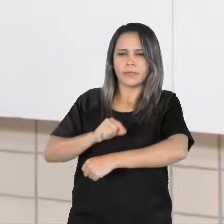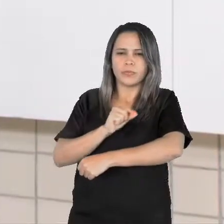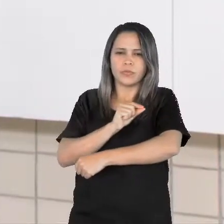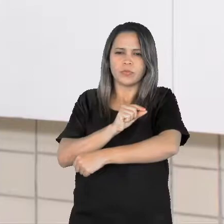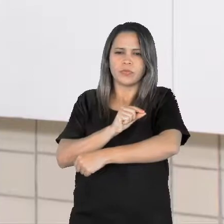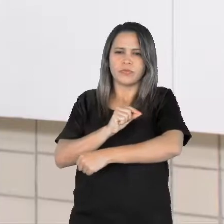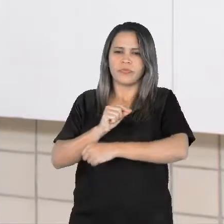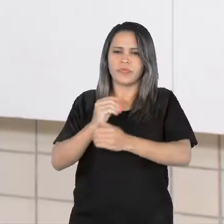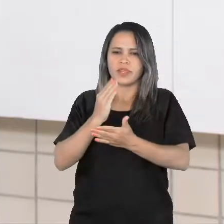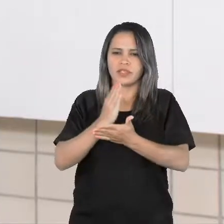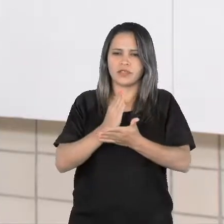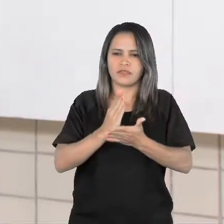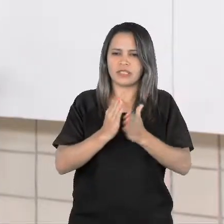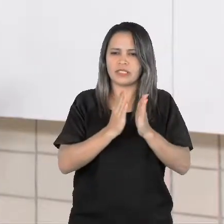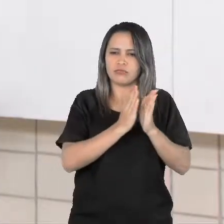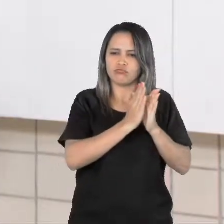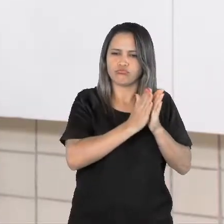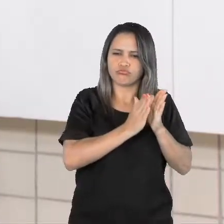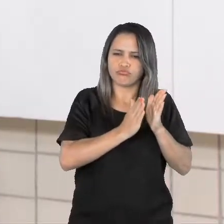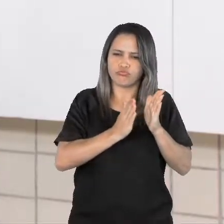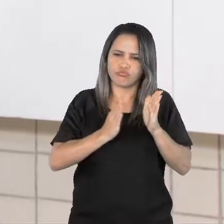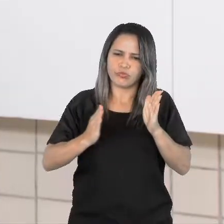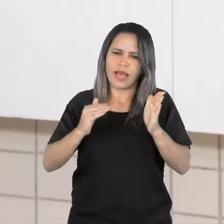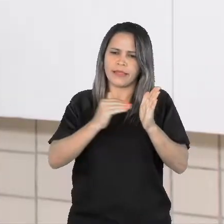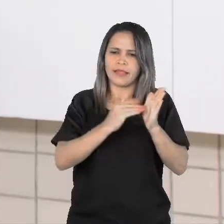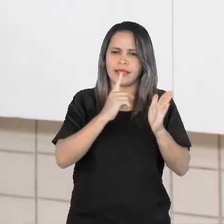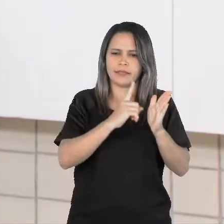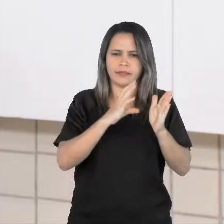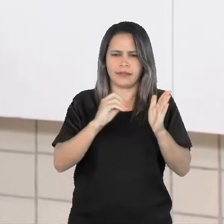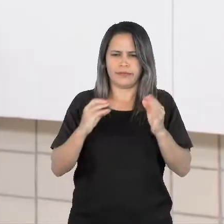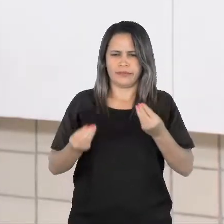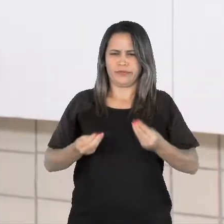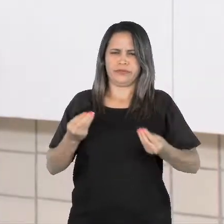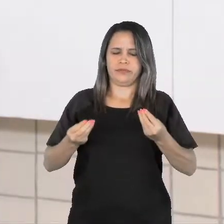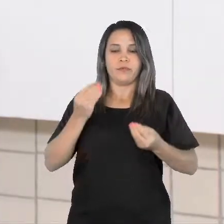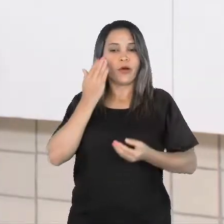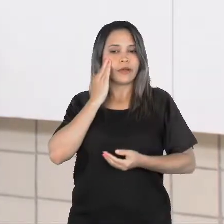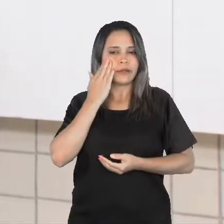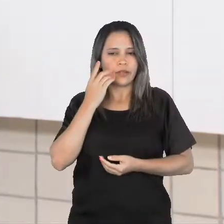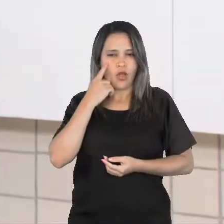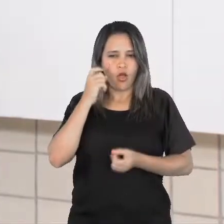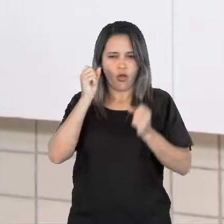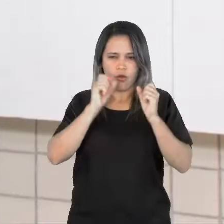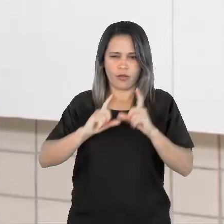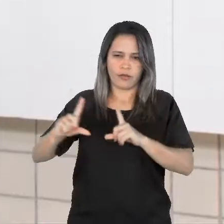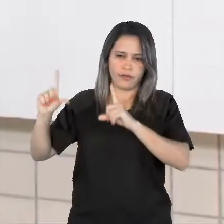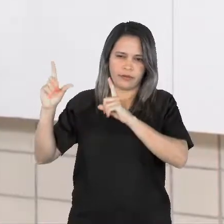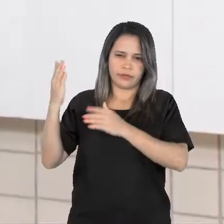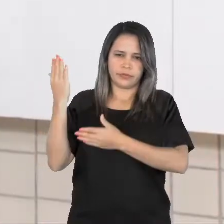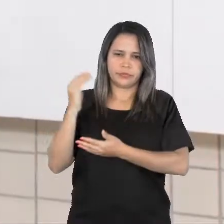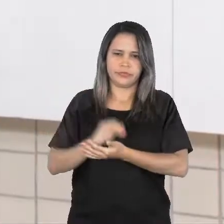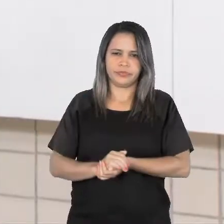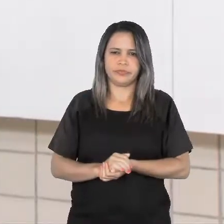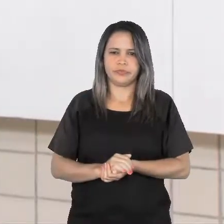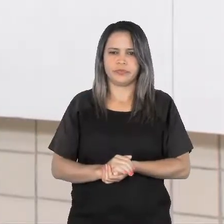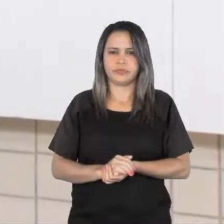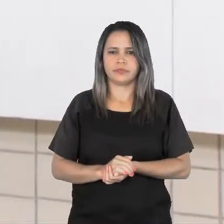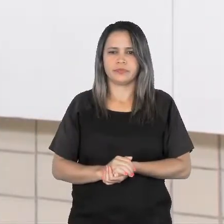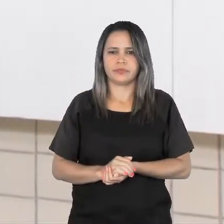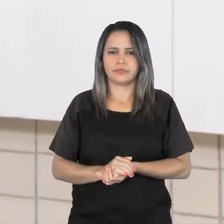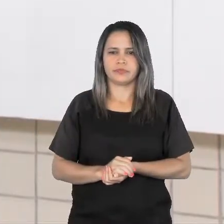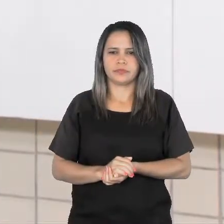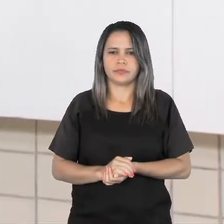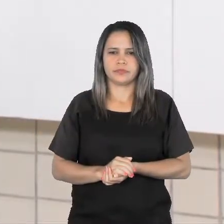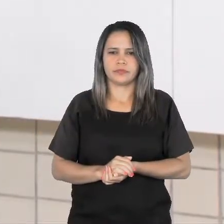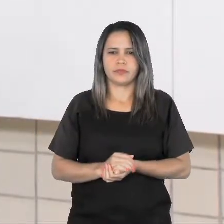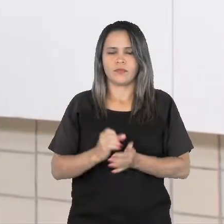é dividida até 100. Como assim? Vamos entender? Olha aí na sua telinha. Escala Celsius, olha aí o